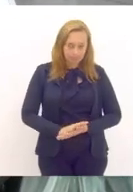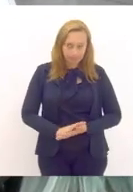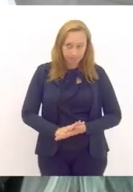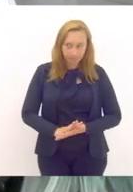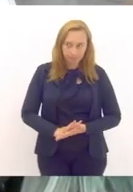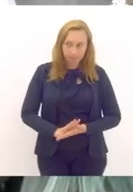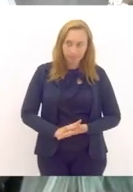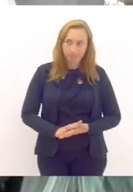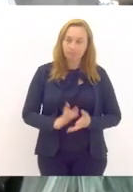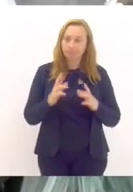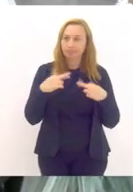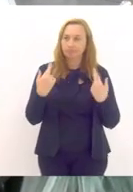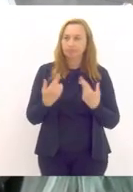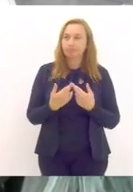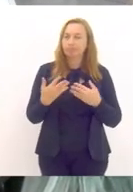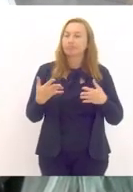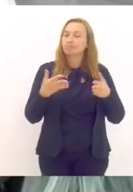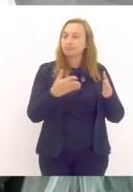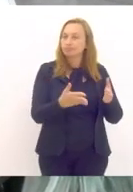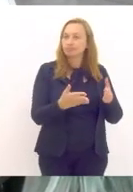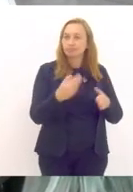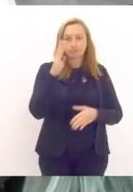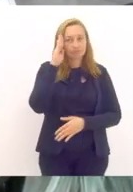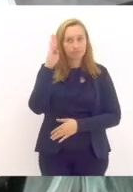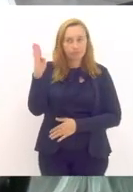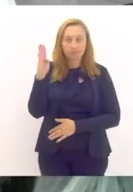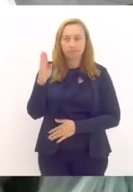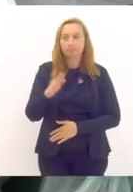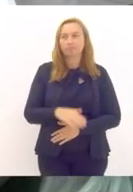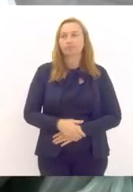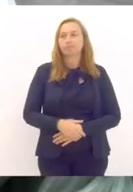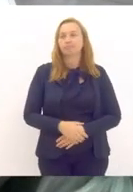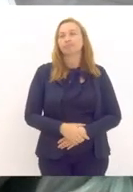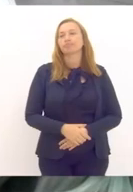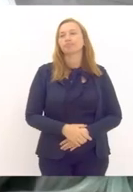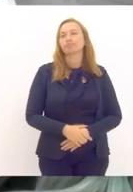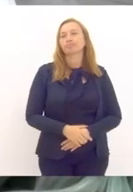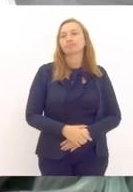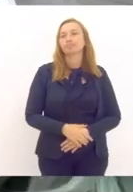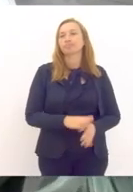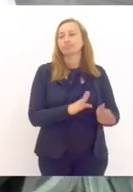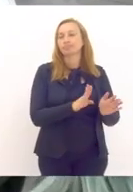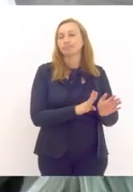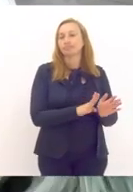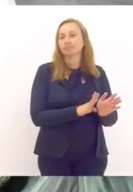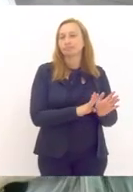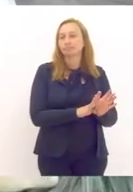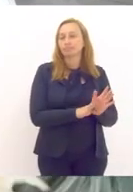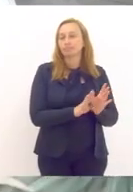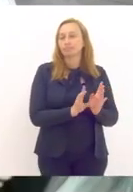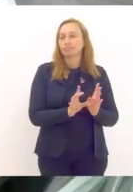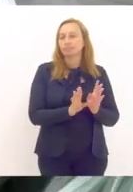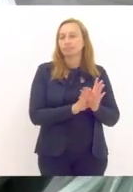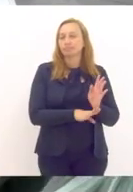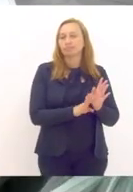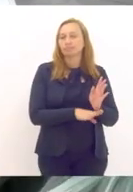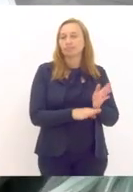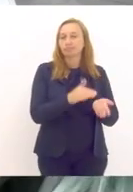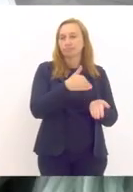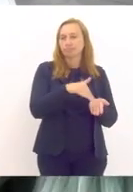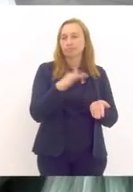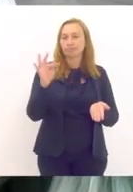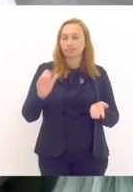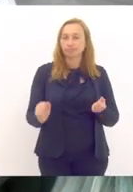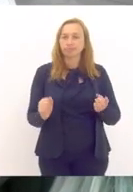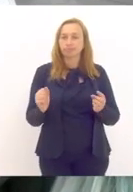apesar dessa reunião ter o foco central, né, na prestação de contas do quadrimestre na Fazenda, eu vou passar a palavra para o secretário